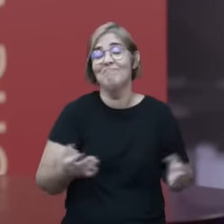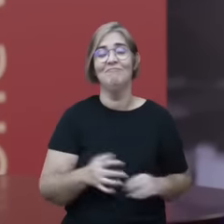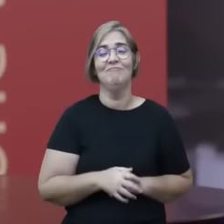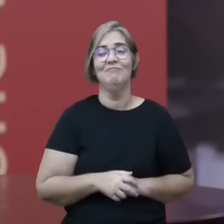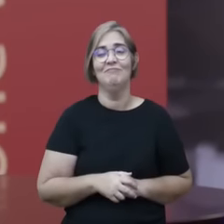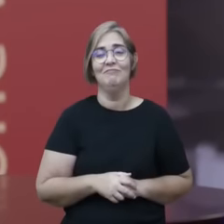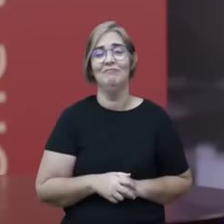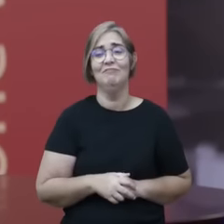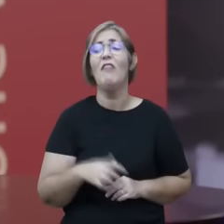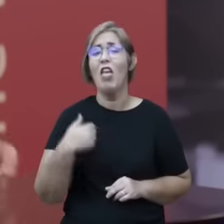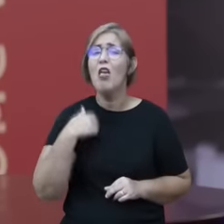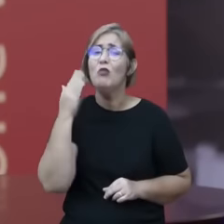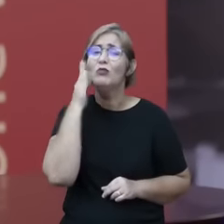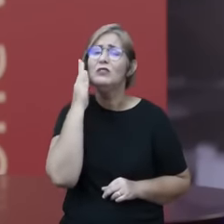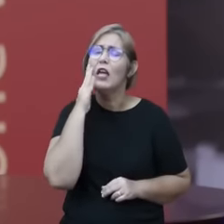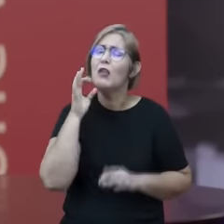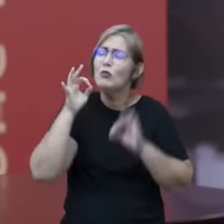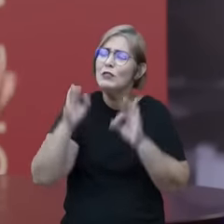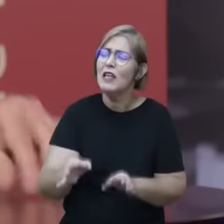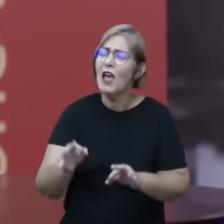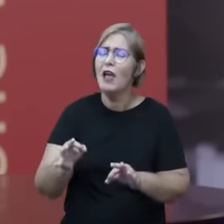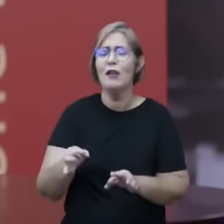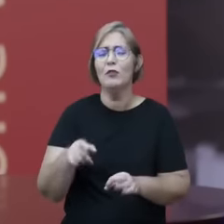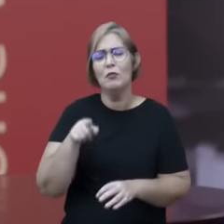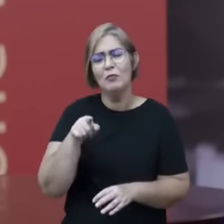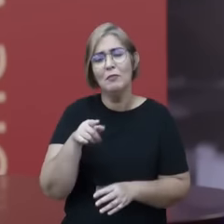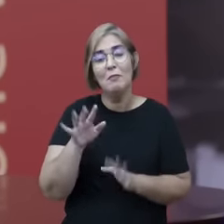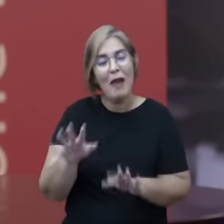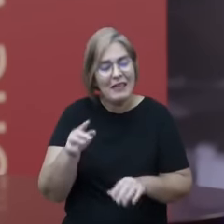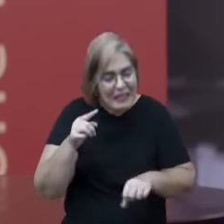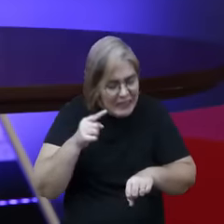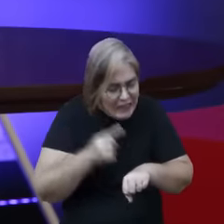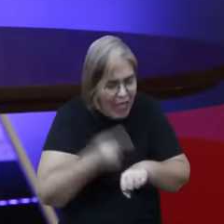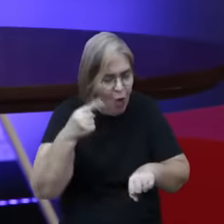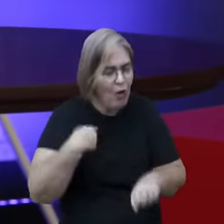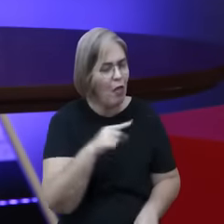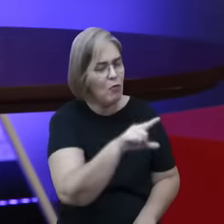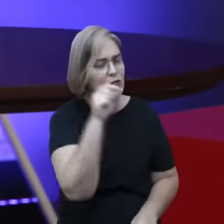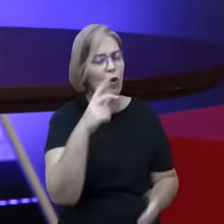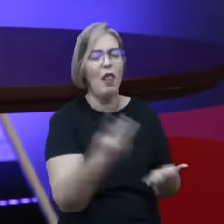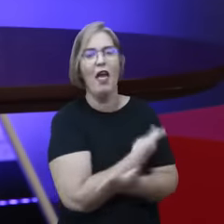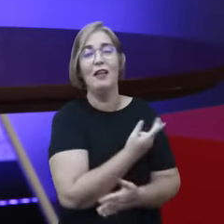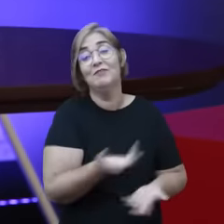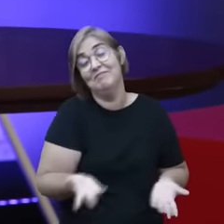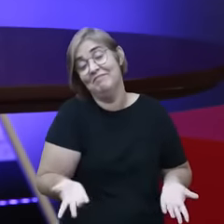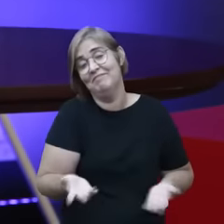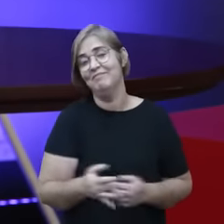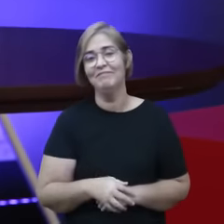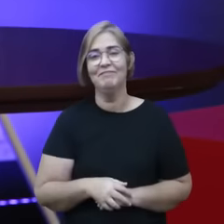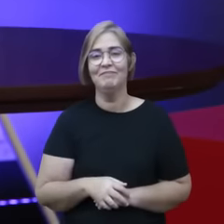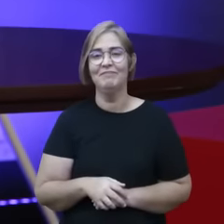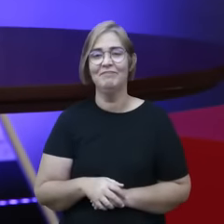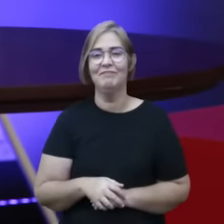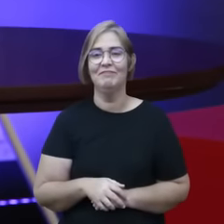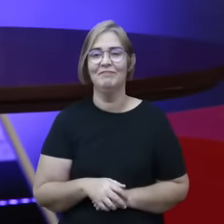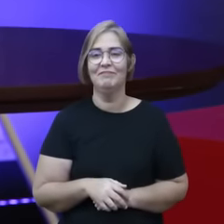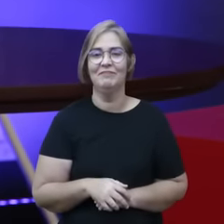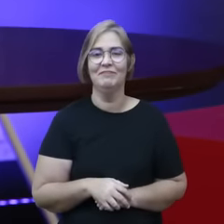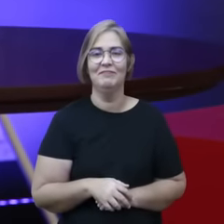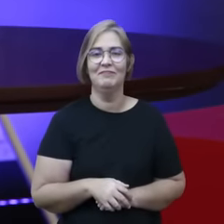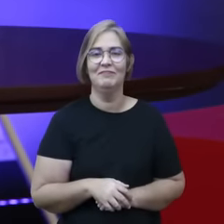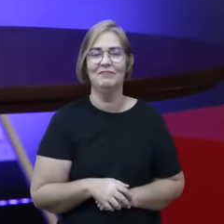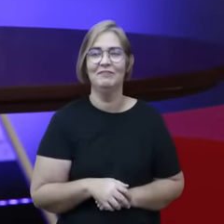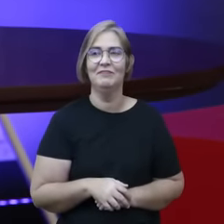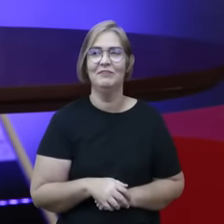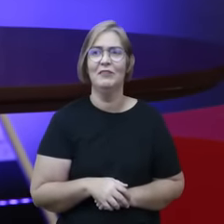as disposições para fazer, mas eu não faço na hora. Eu não faço, não é? Então, quantas vezes esse mecanismo